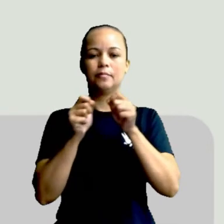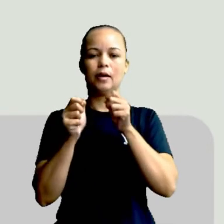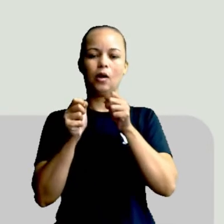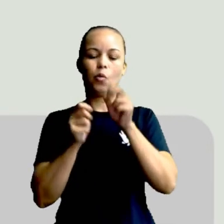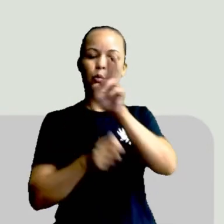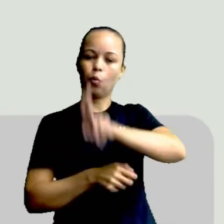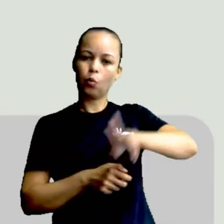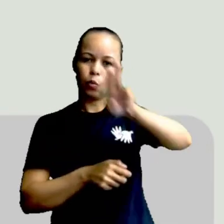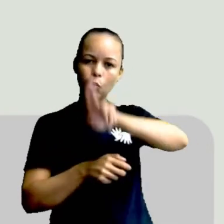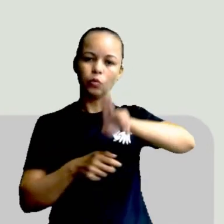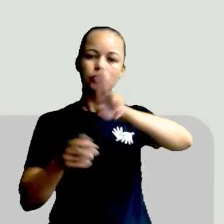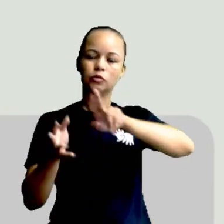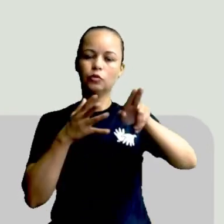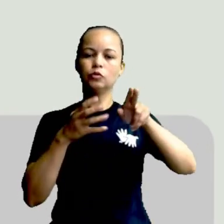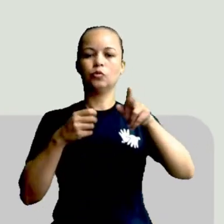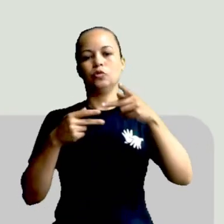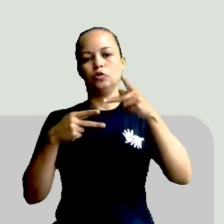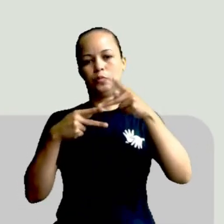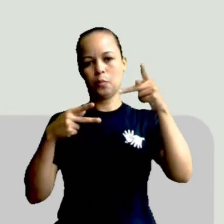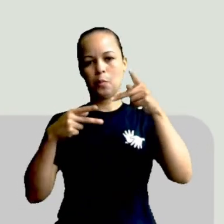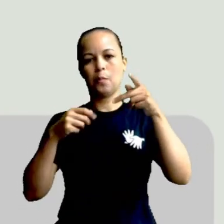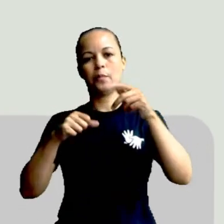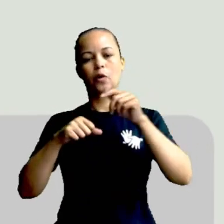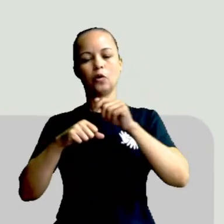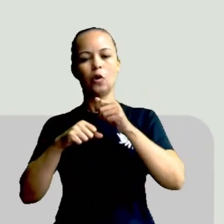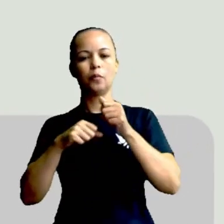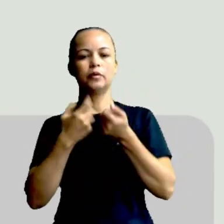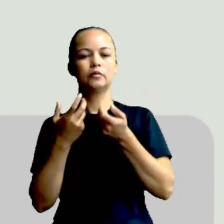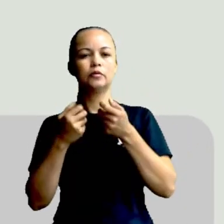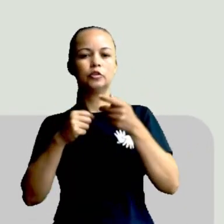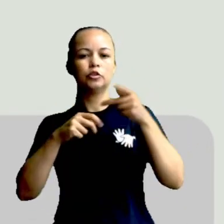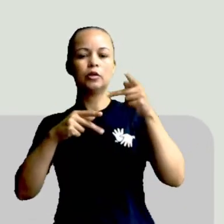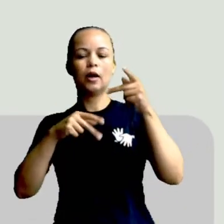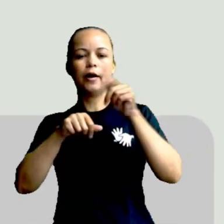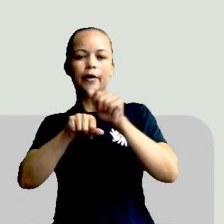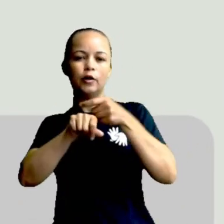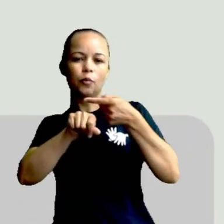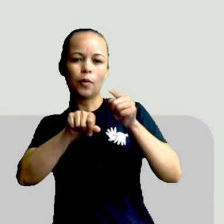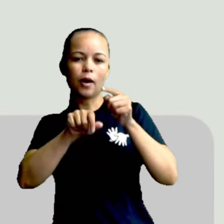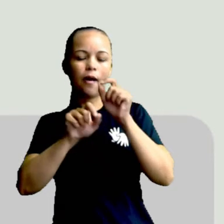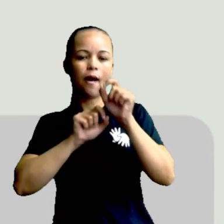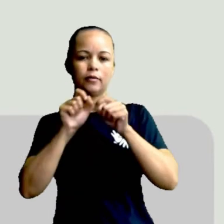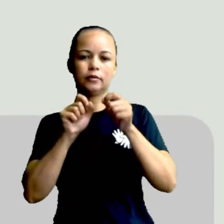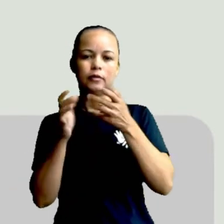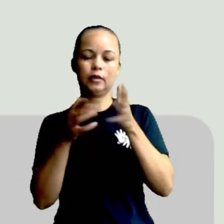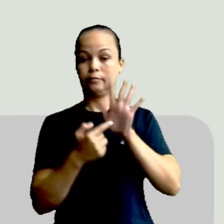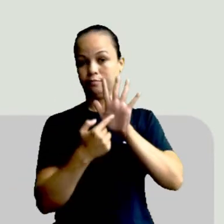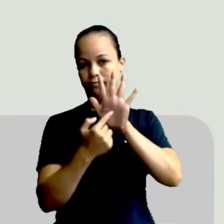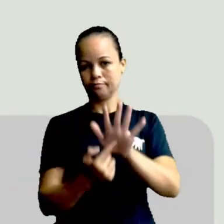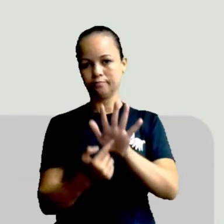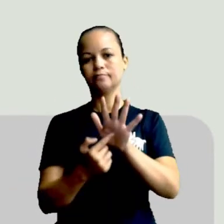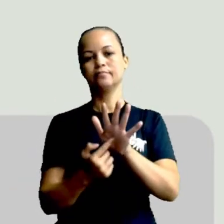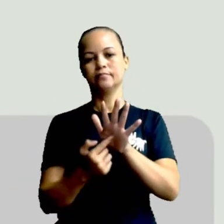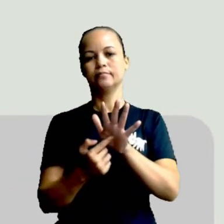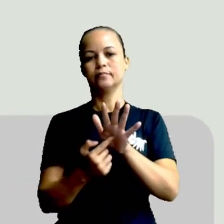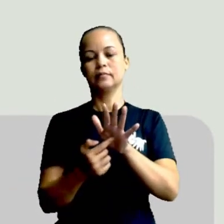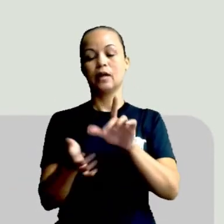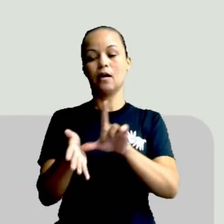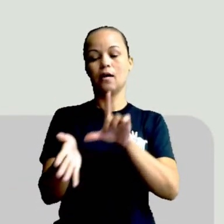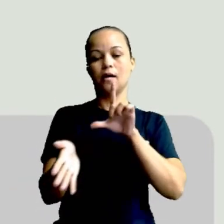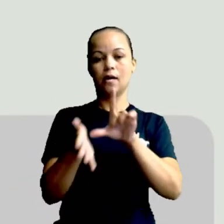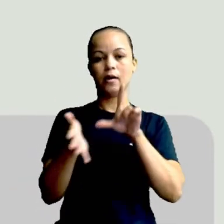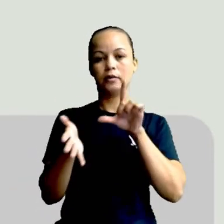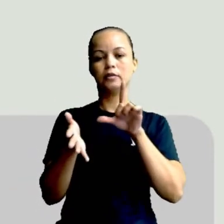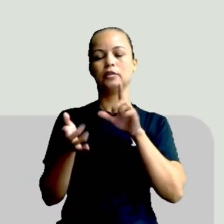a utilização dos pronomes demonstrativos antes né se esse essa expressão vem aí